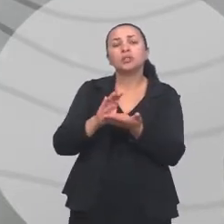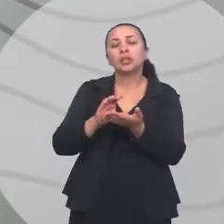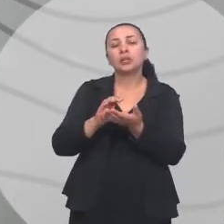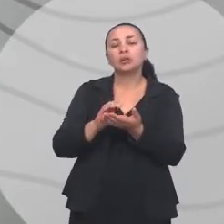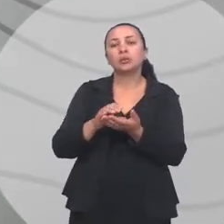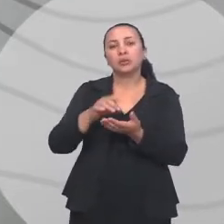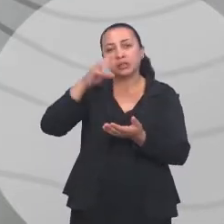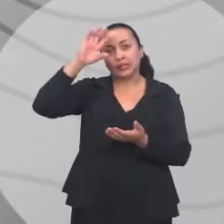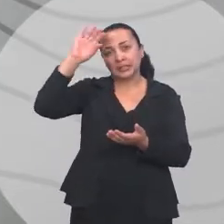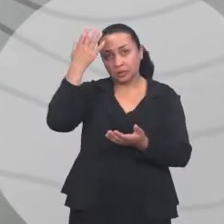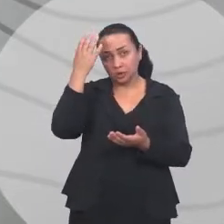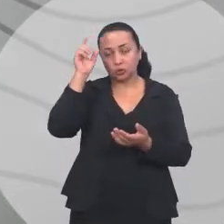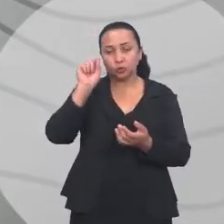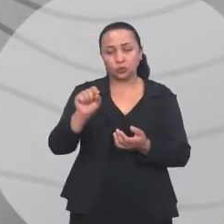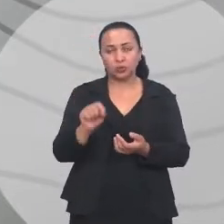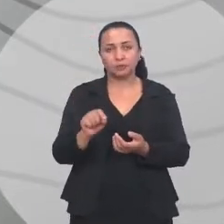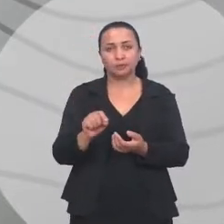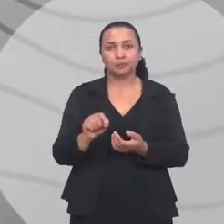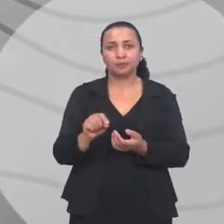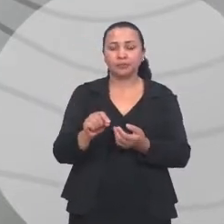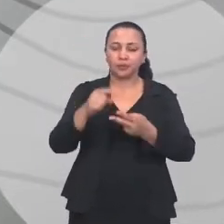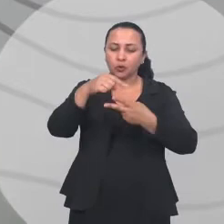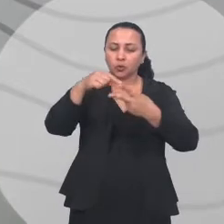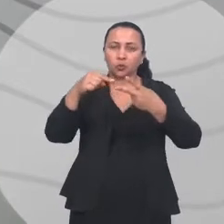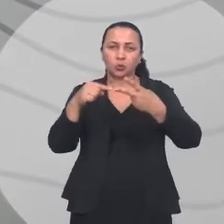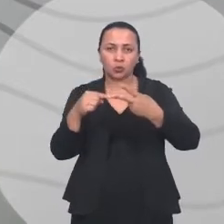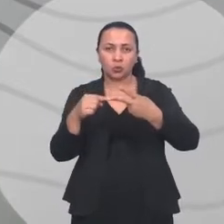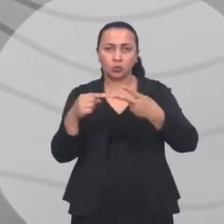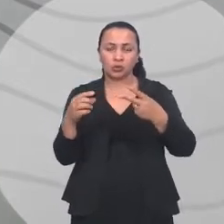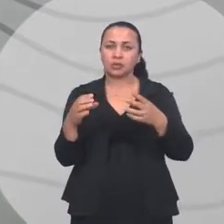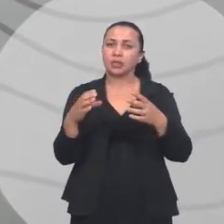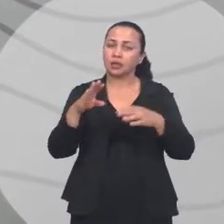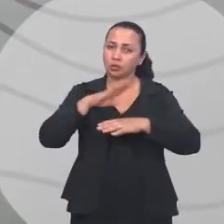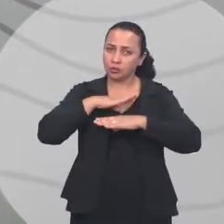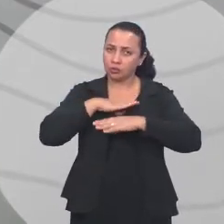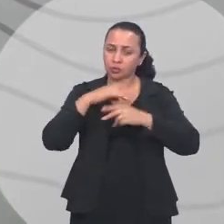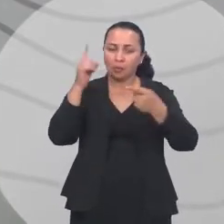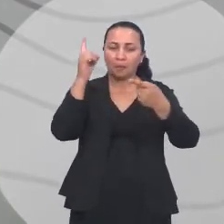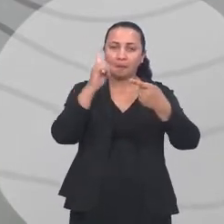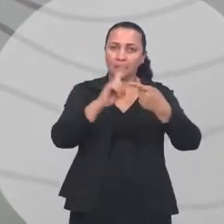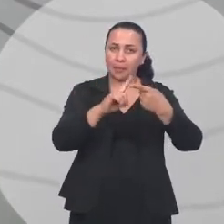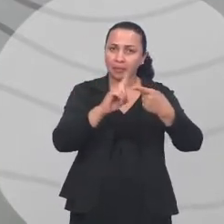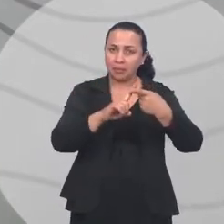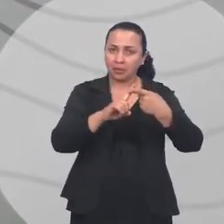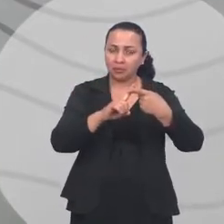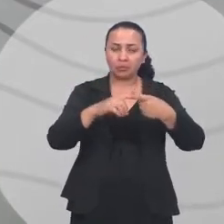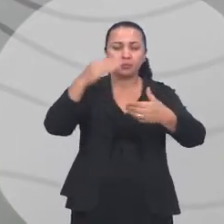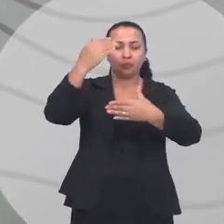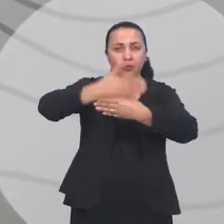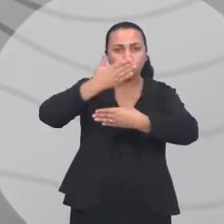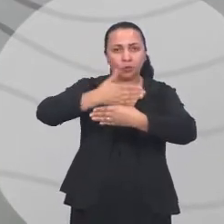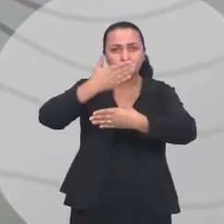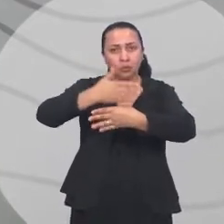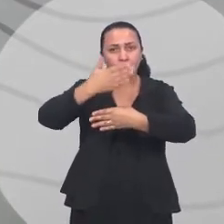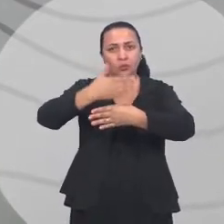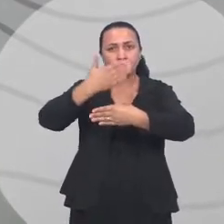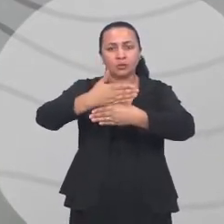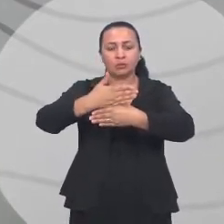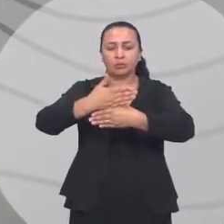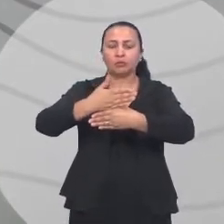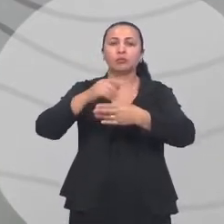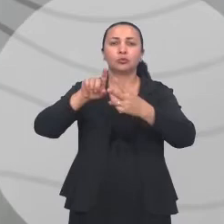foi a gente trabalharia em duas etapas vamos dizer assim né a primeira etapa é mais tapa de